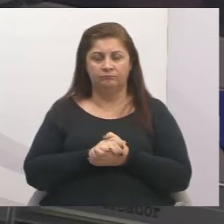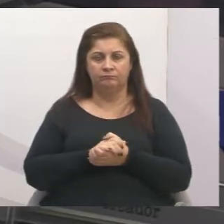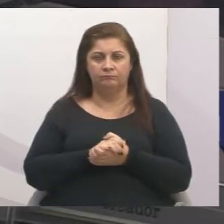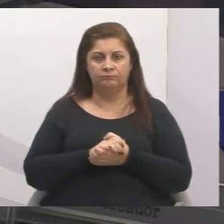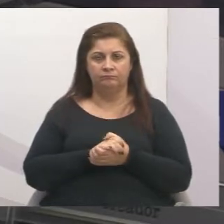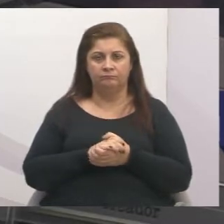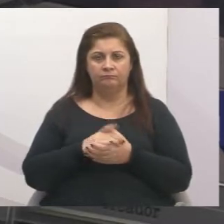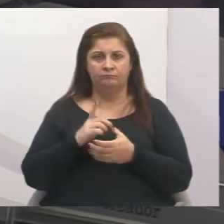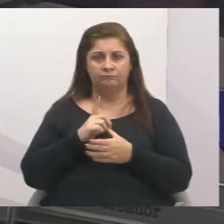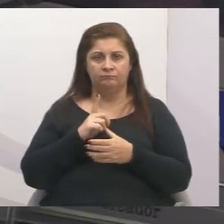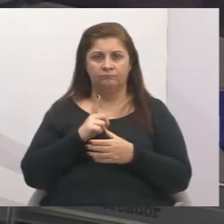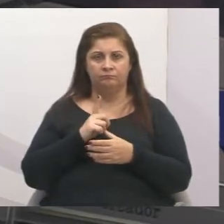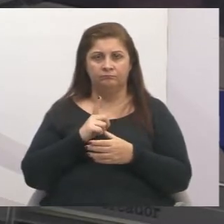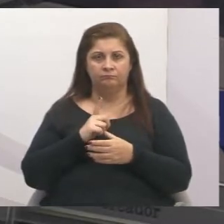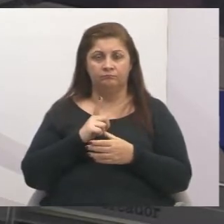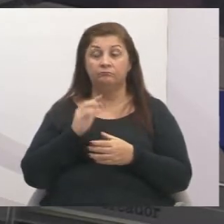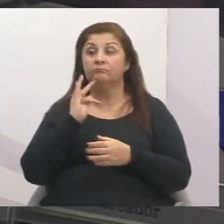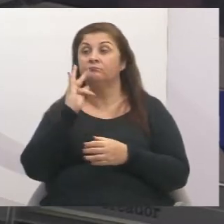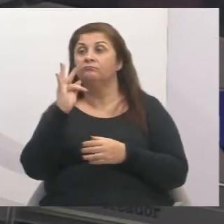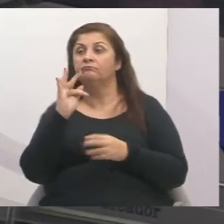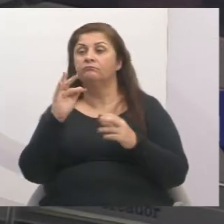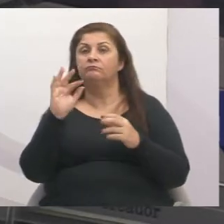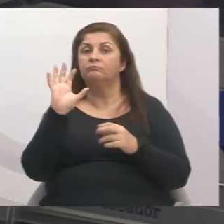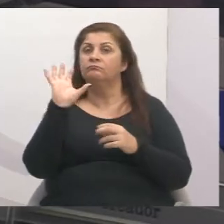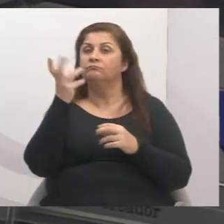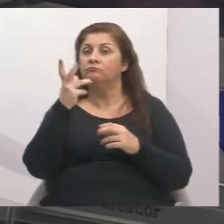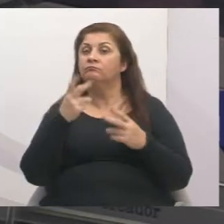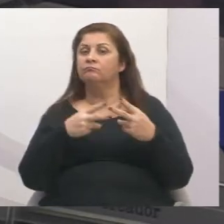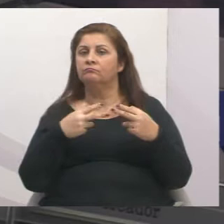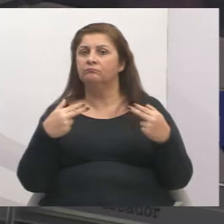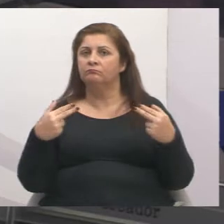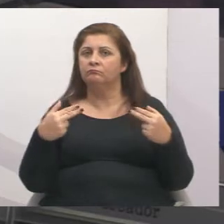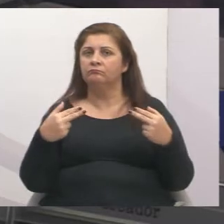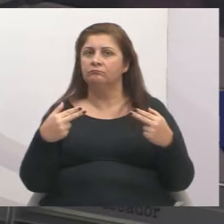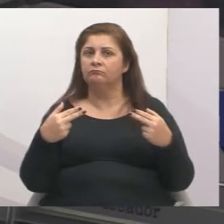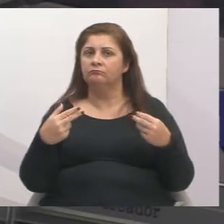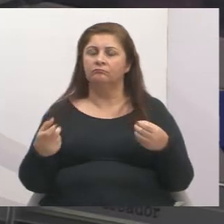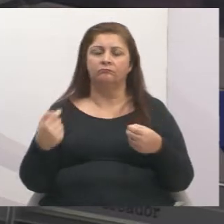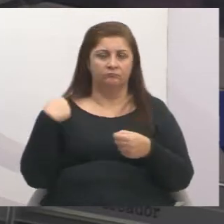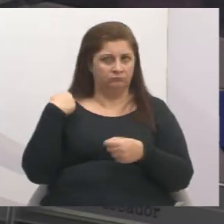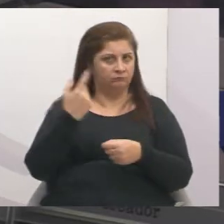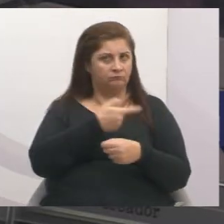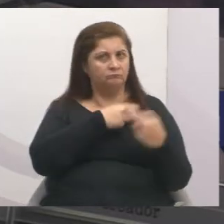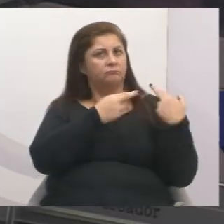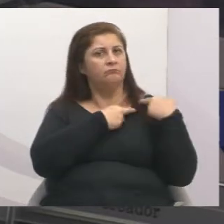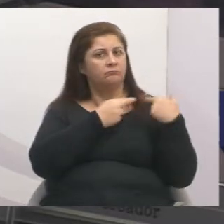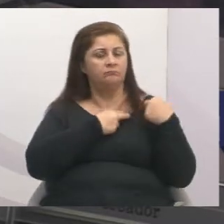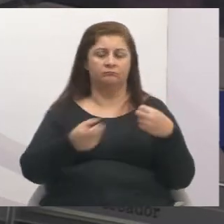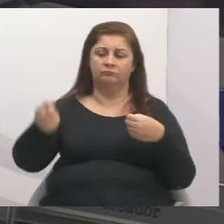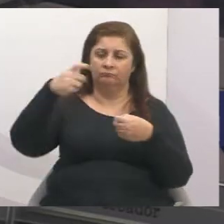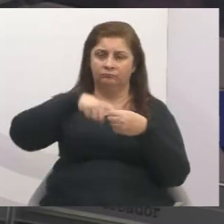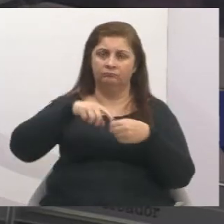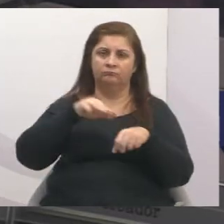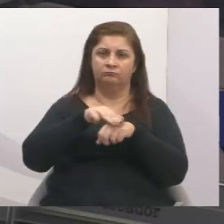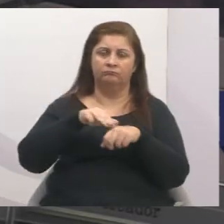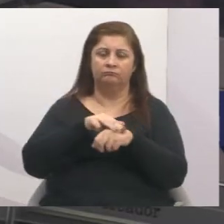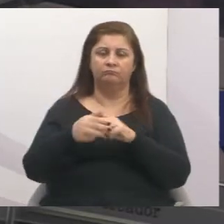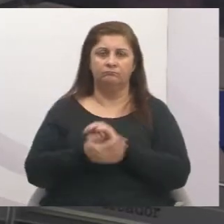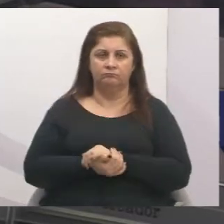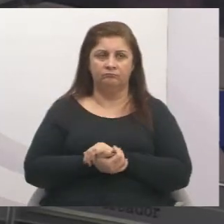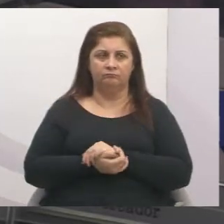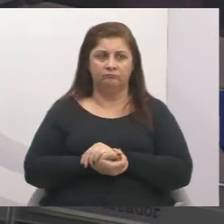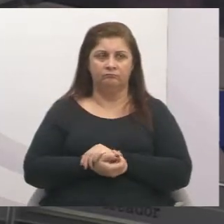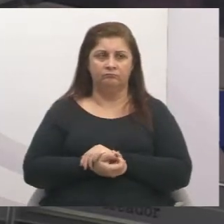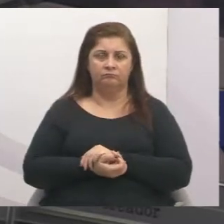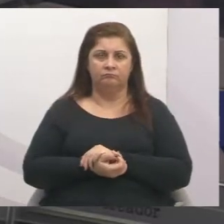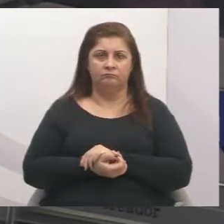tenhamos precedentes, cabe a nós trazer novamente esse tema para ser discutido.